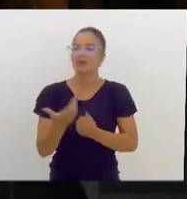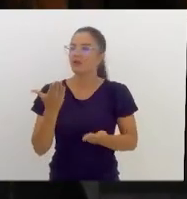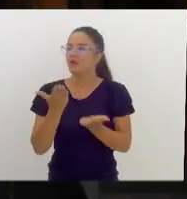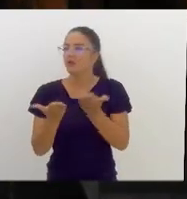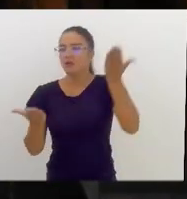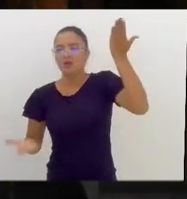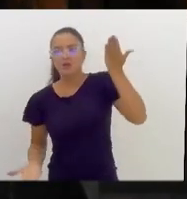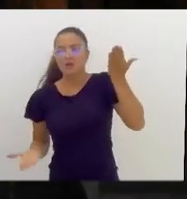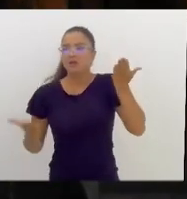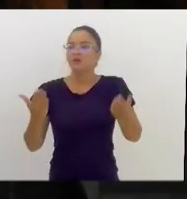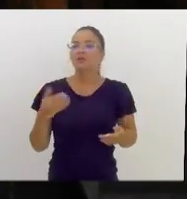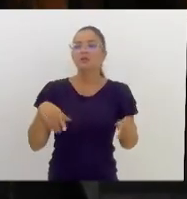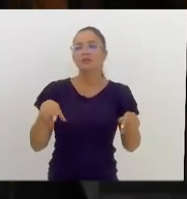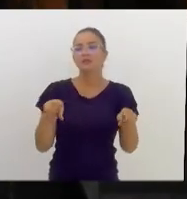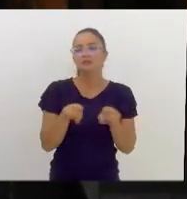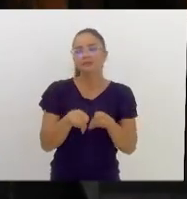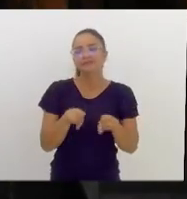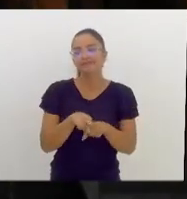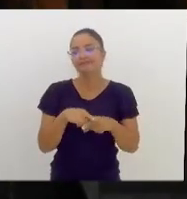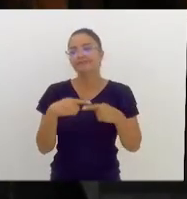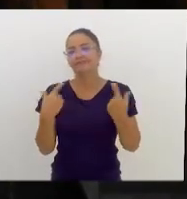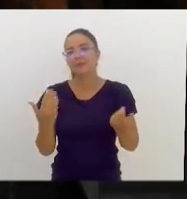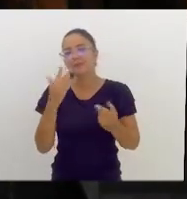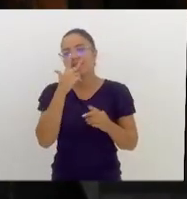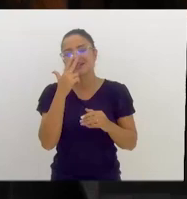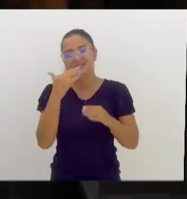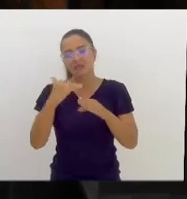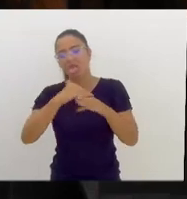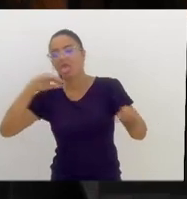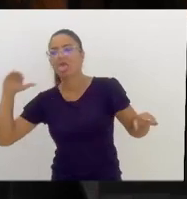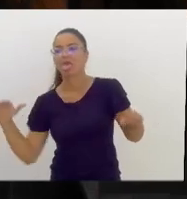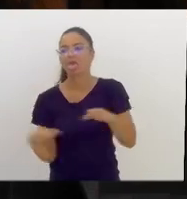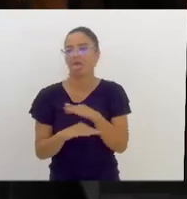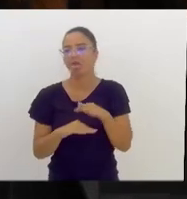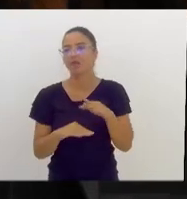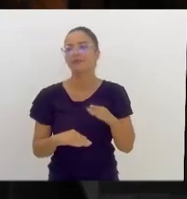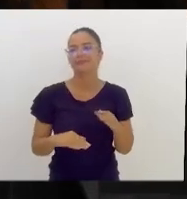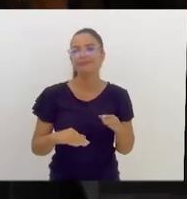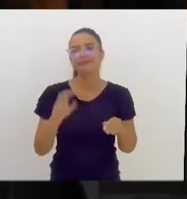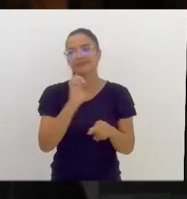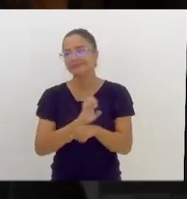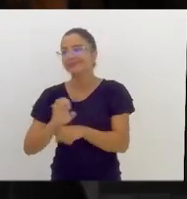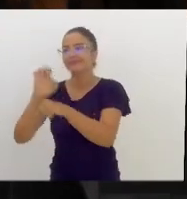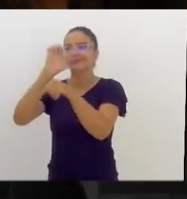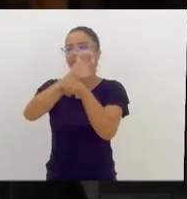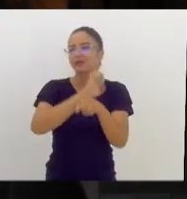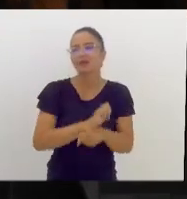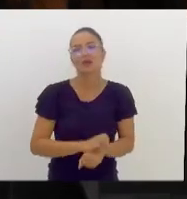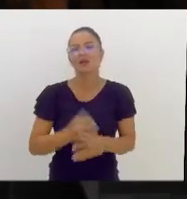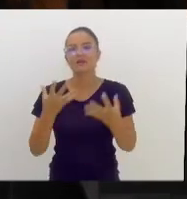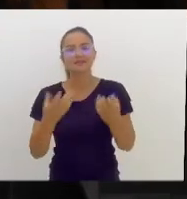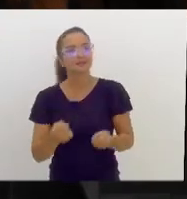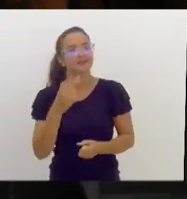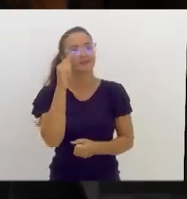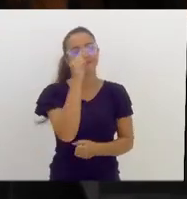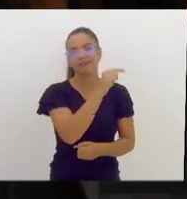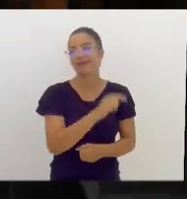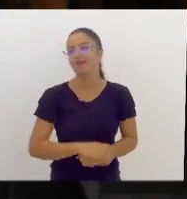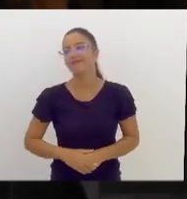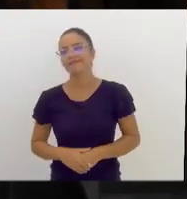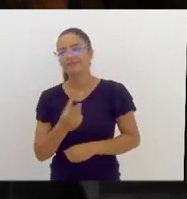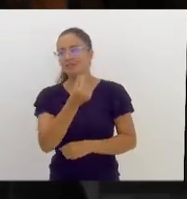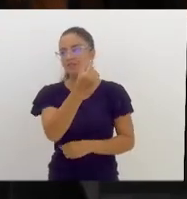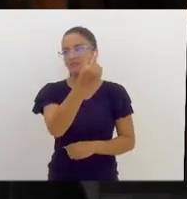Federativo e é um ponto de submissão dos estados à lógica do capital financeiro. O